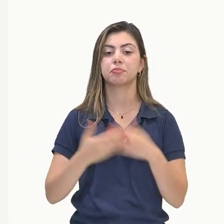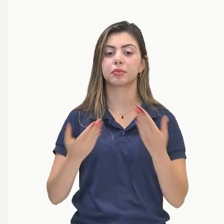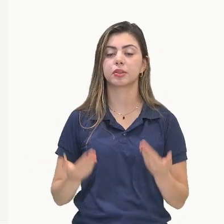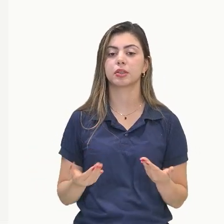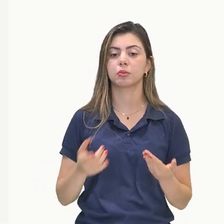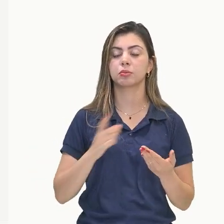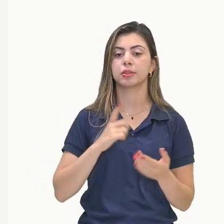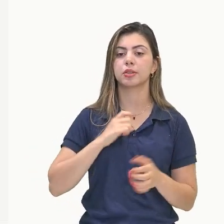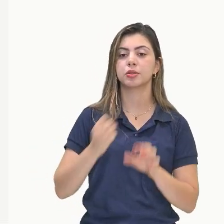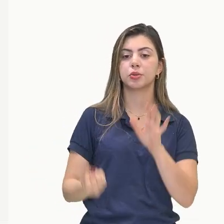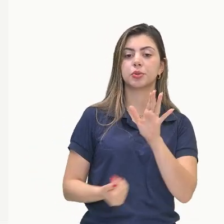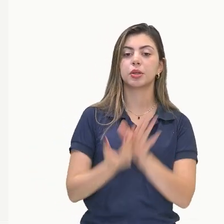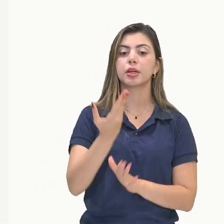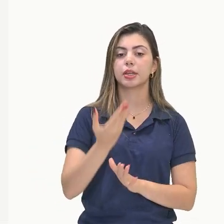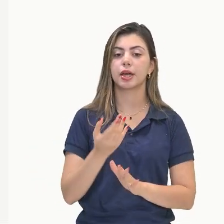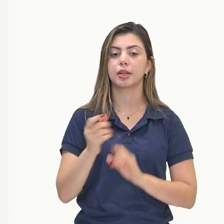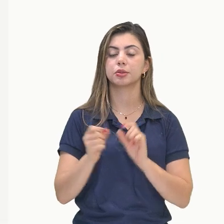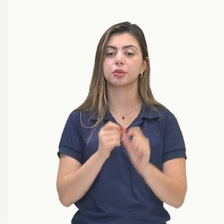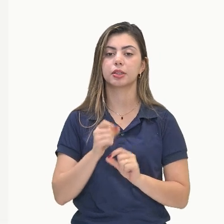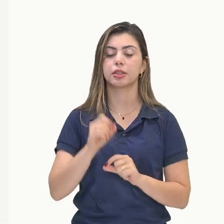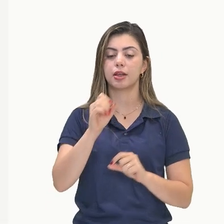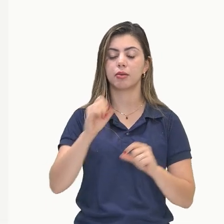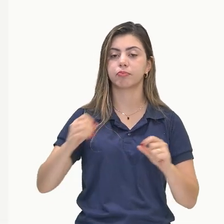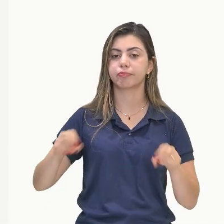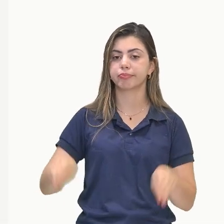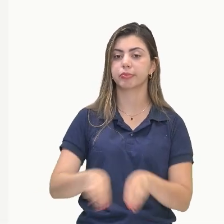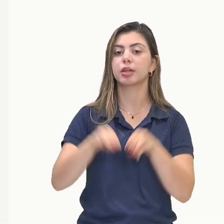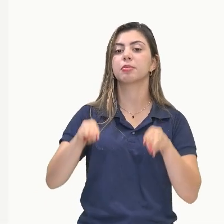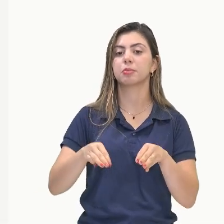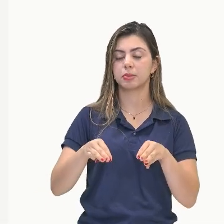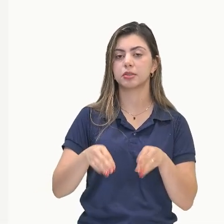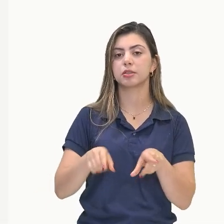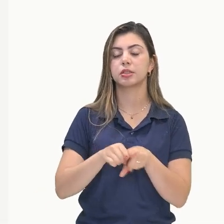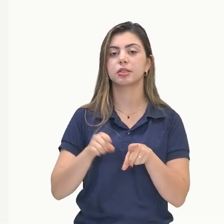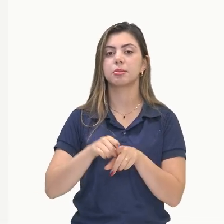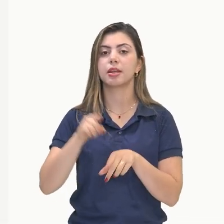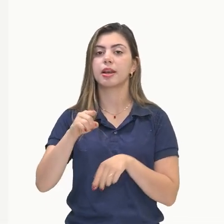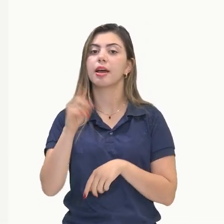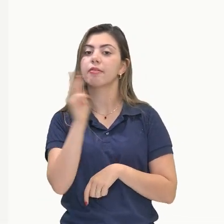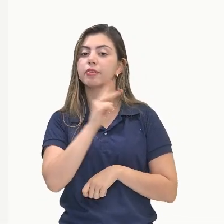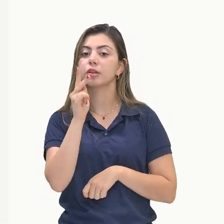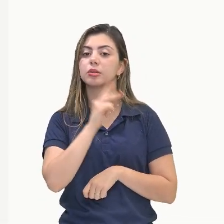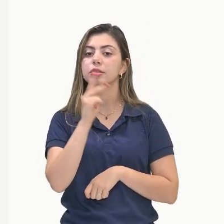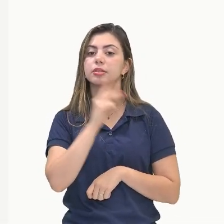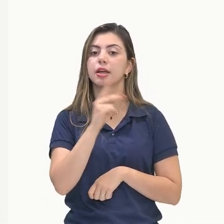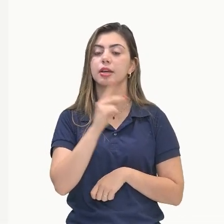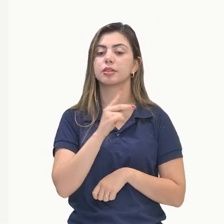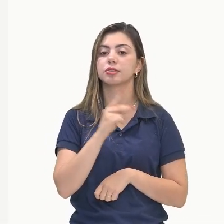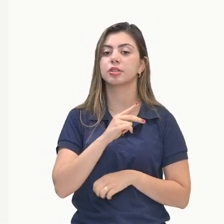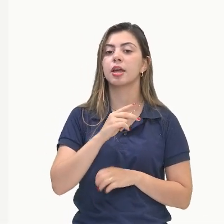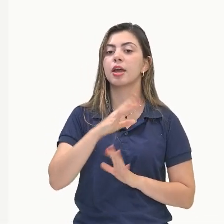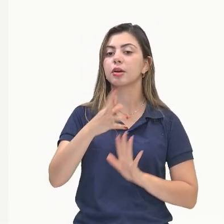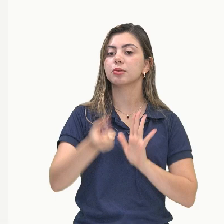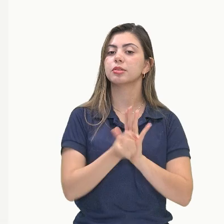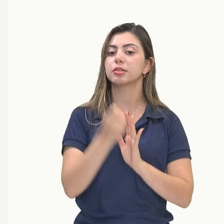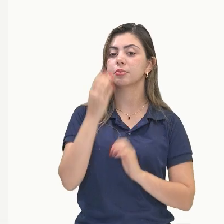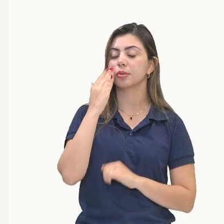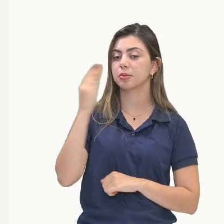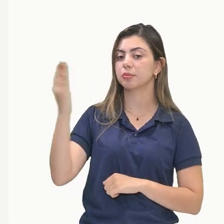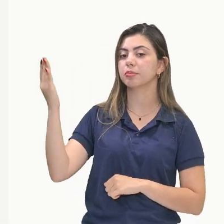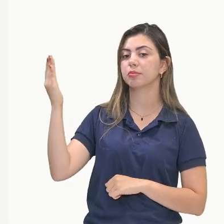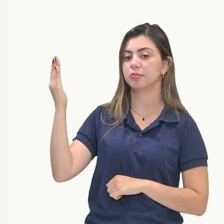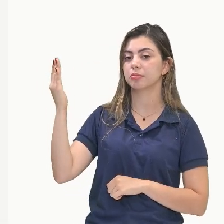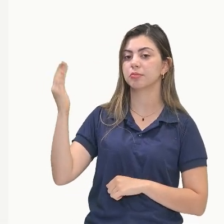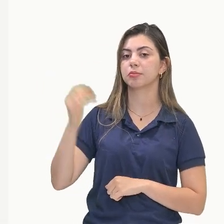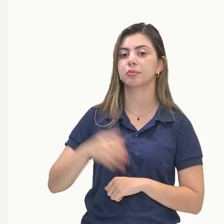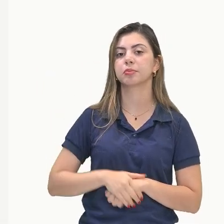vetores campo magnético e V, que é a velocidade, a gente vai chamar de θ. E aí vai aparecer